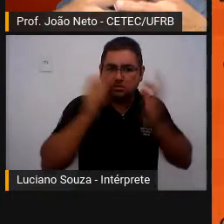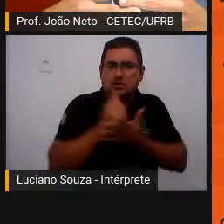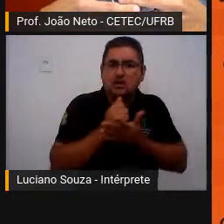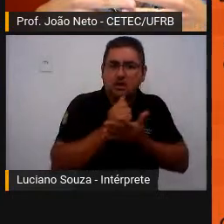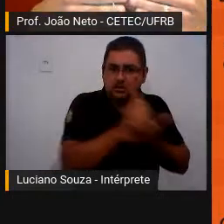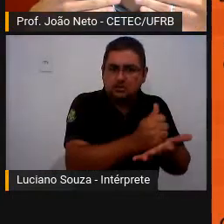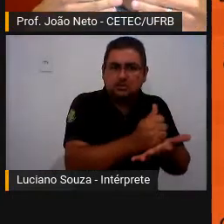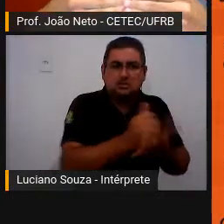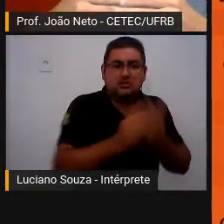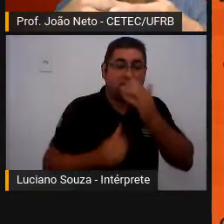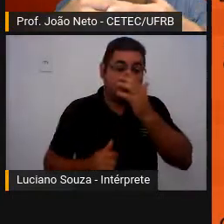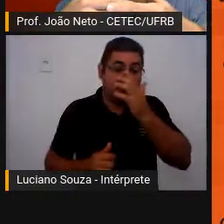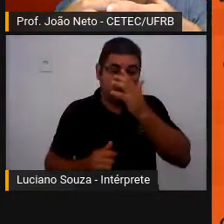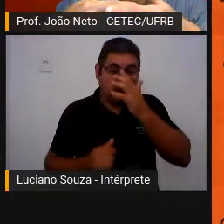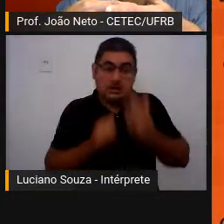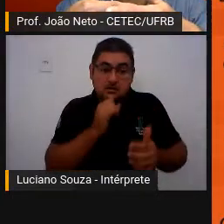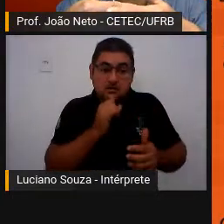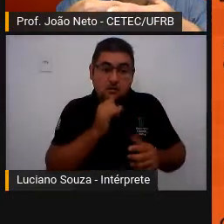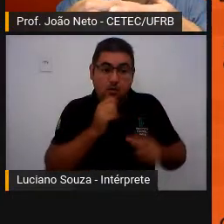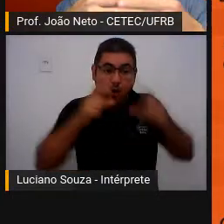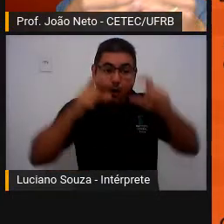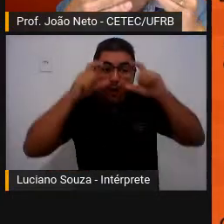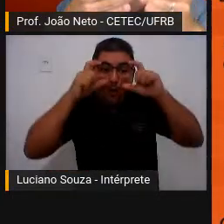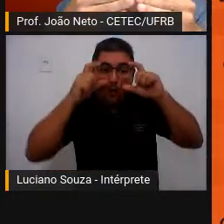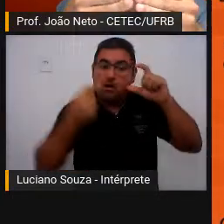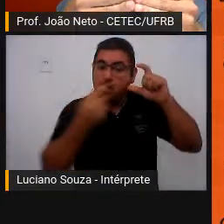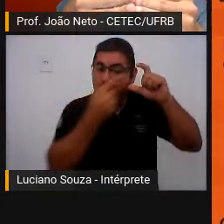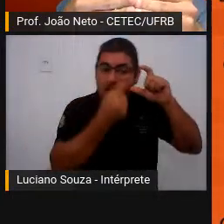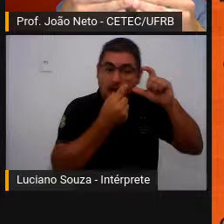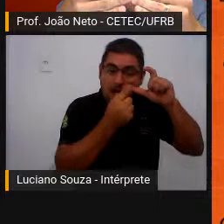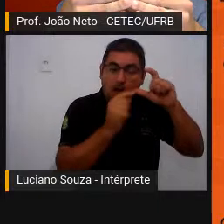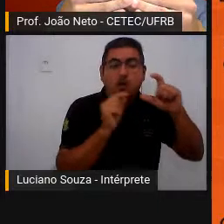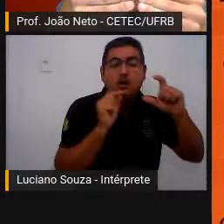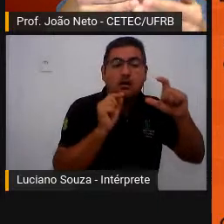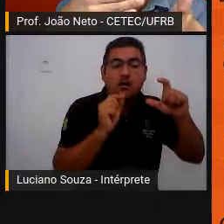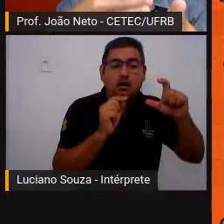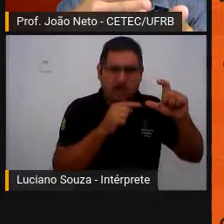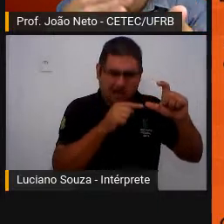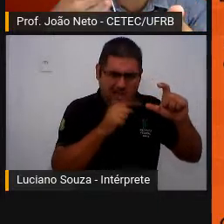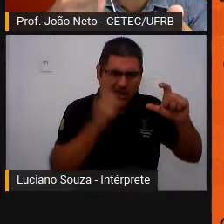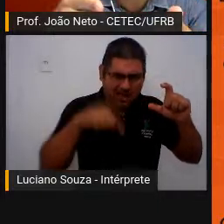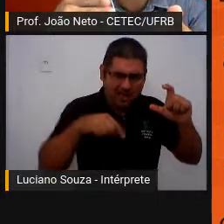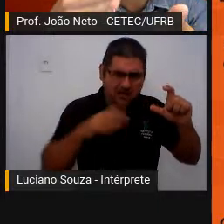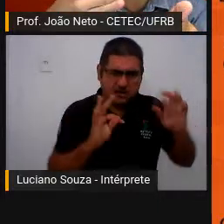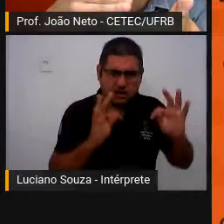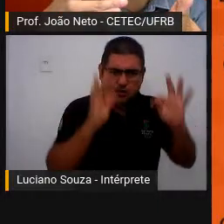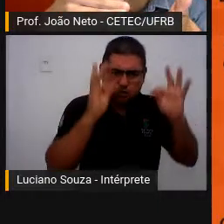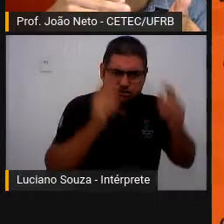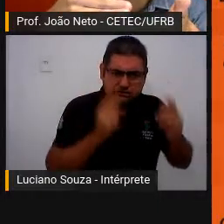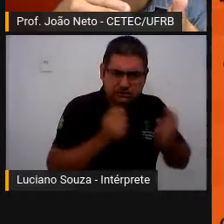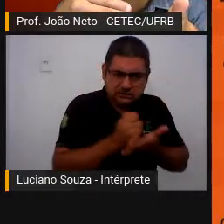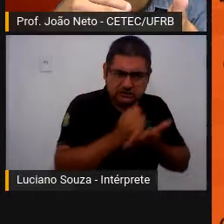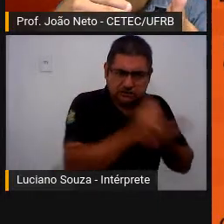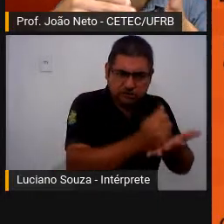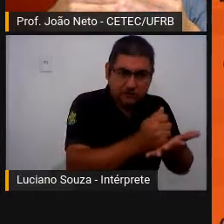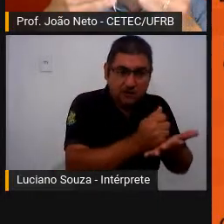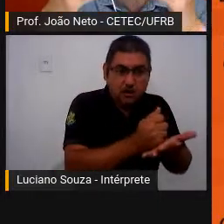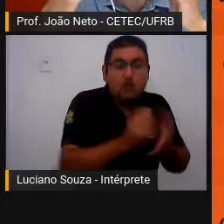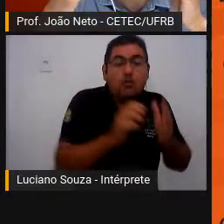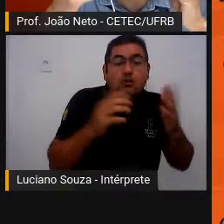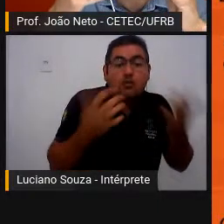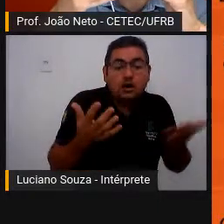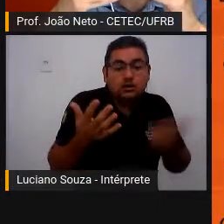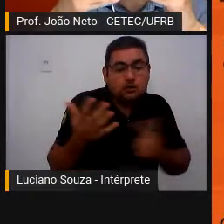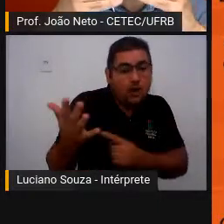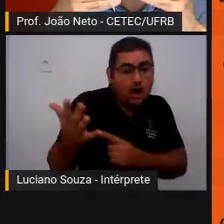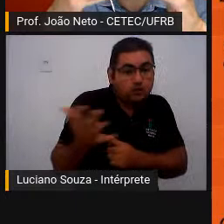olha óculos eles se tornam realmente tem que existir a partir do momento em que ele está sendo utilizado para compensar